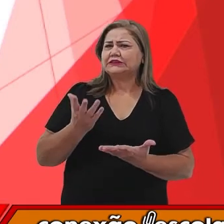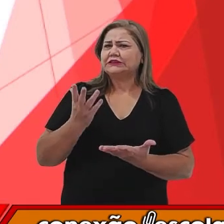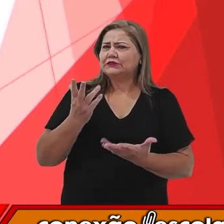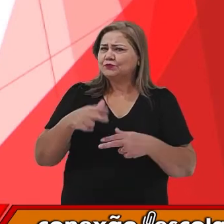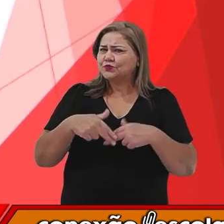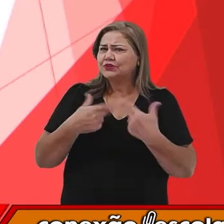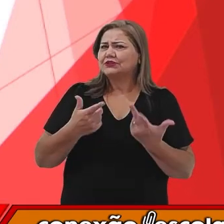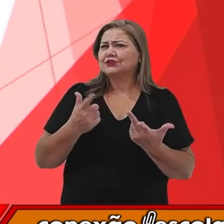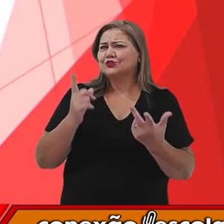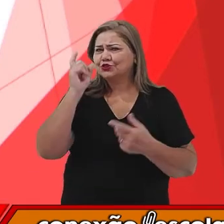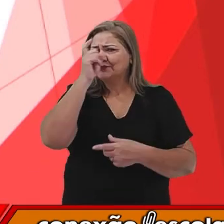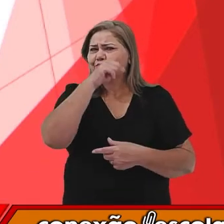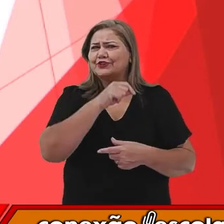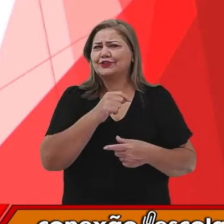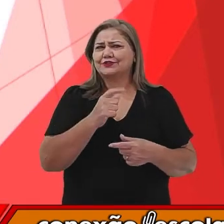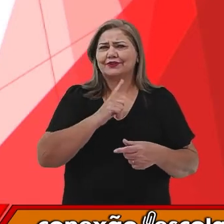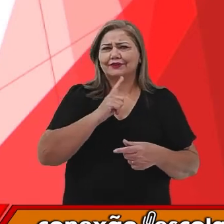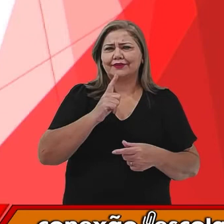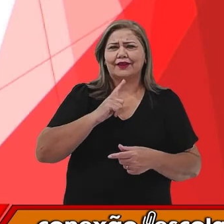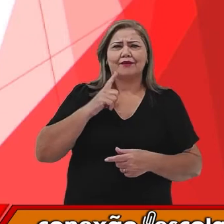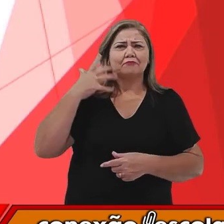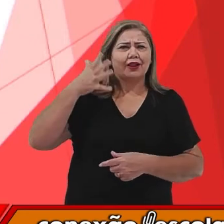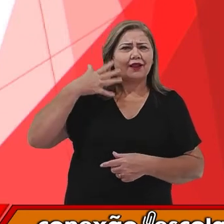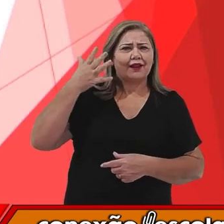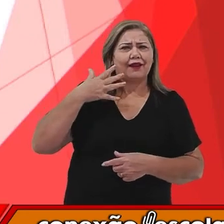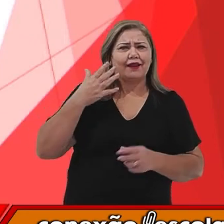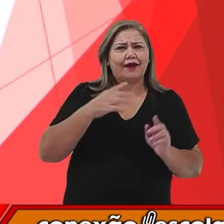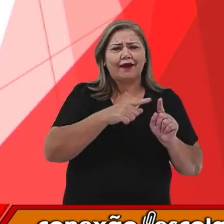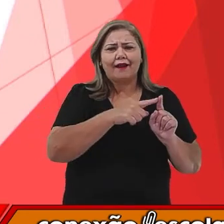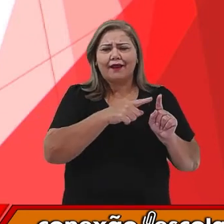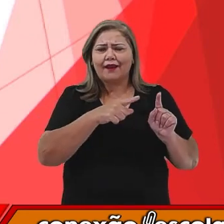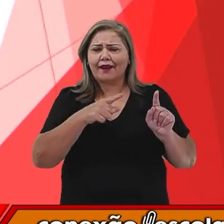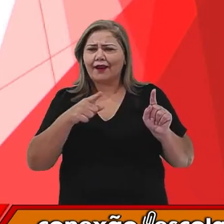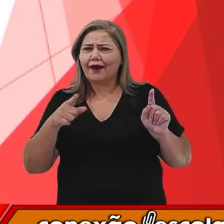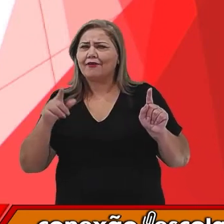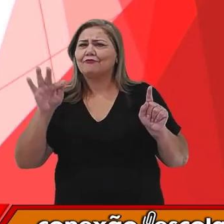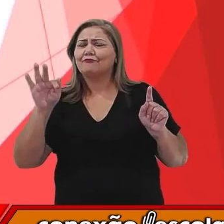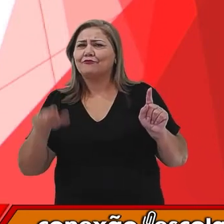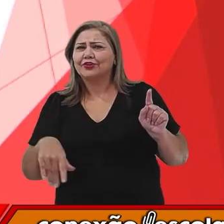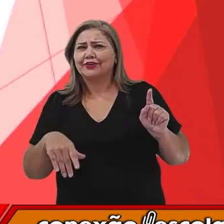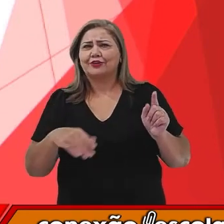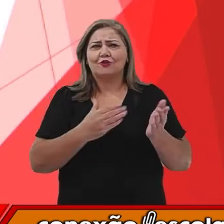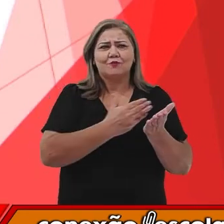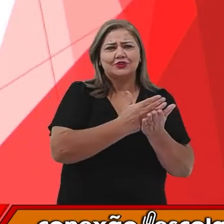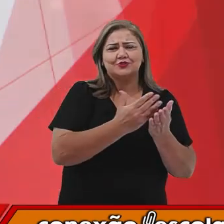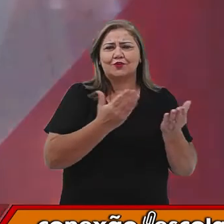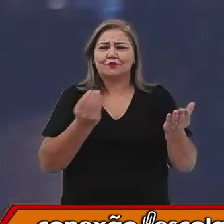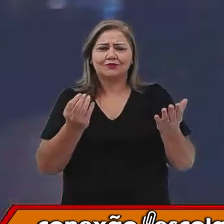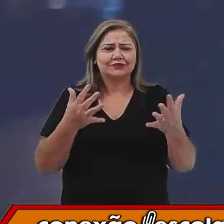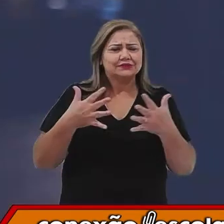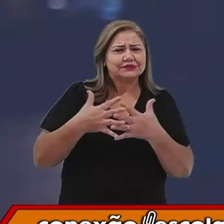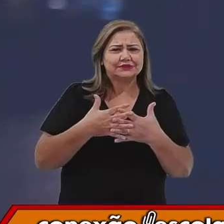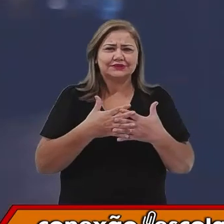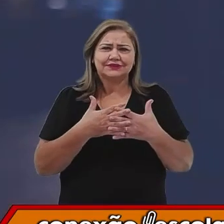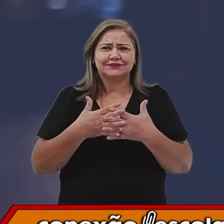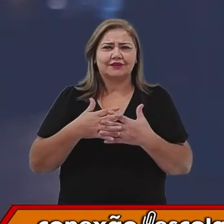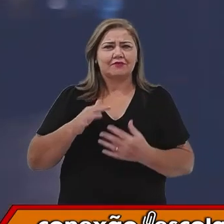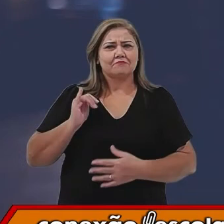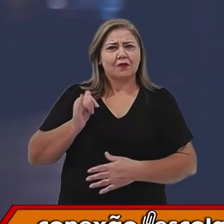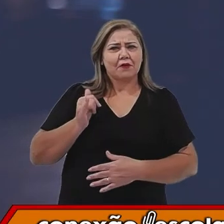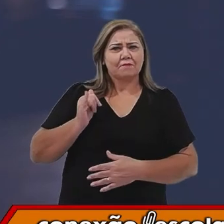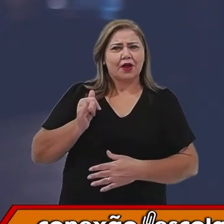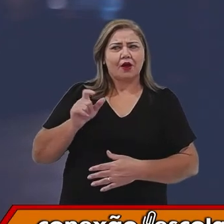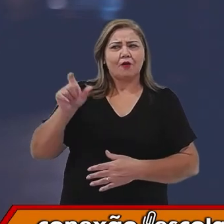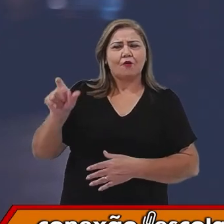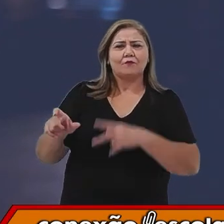o início e o fim do discurso da personagem, uma vez que se confunde, seja com o discurso do narrador ou da